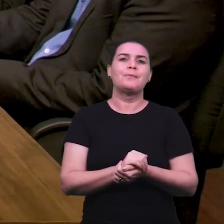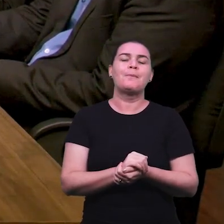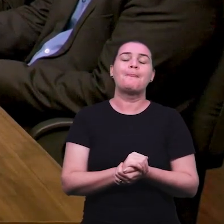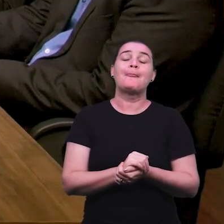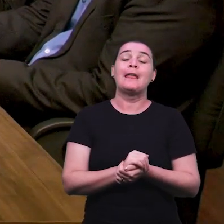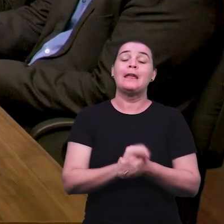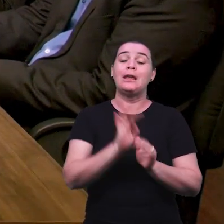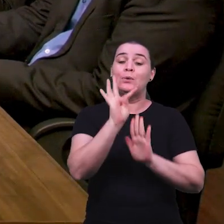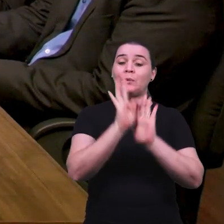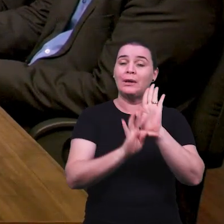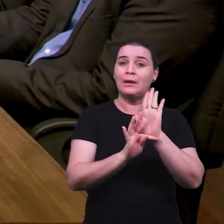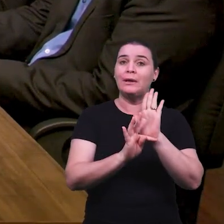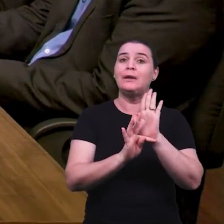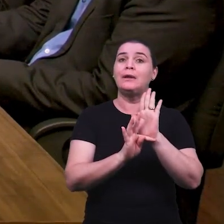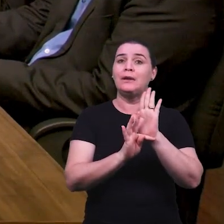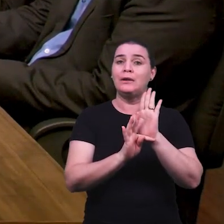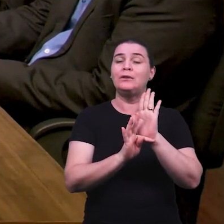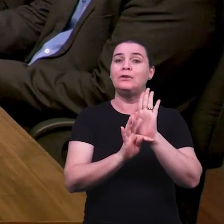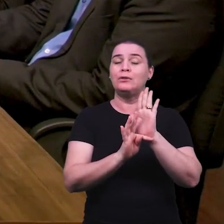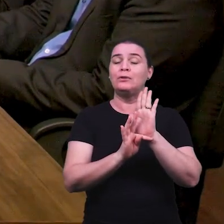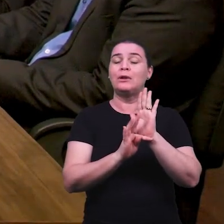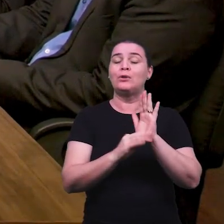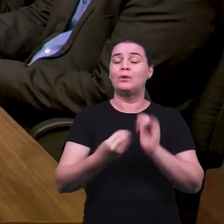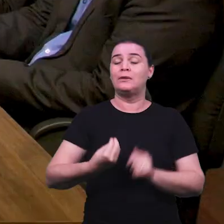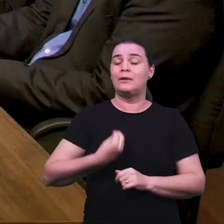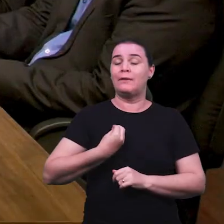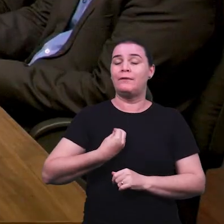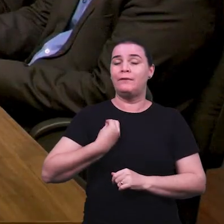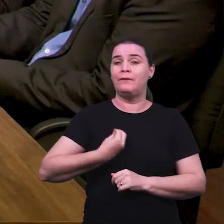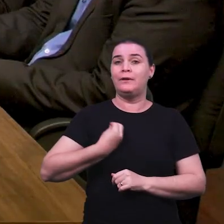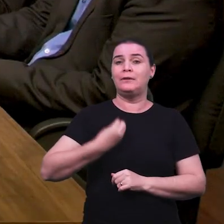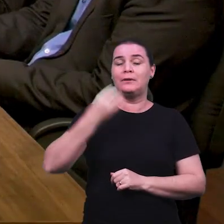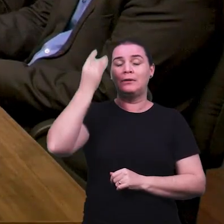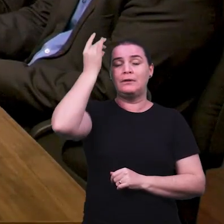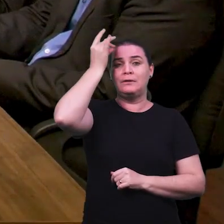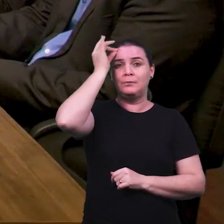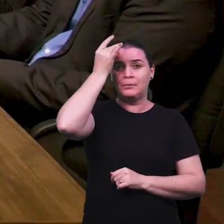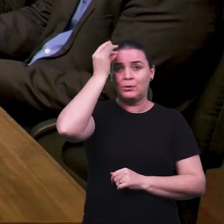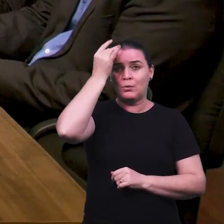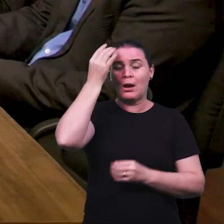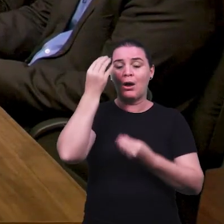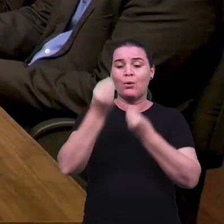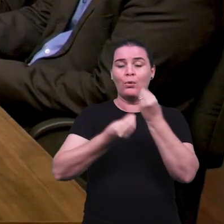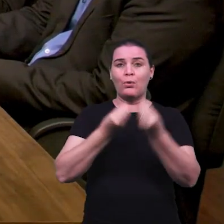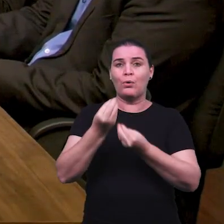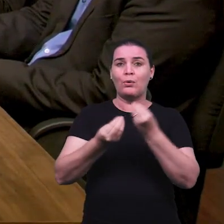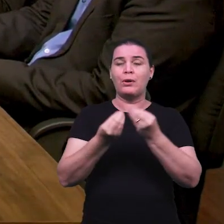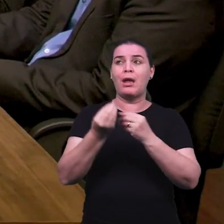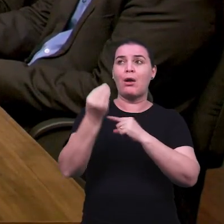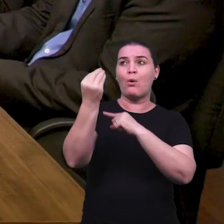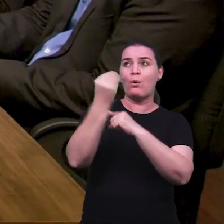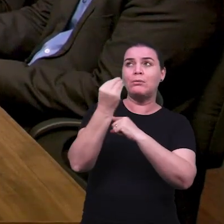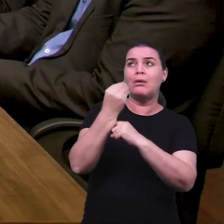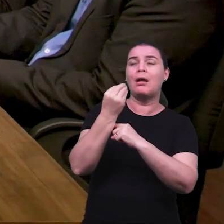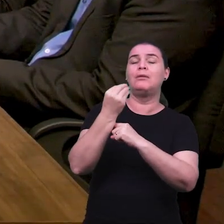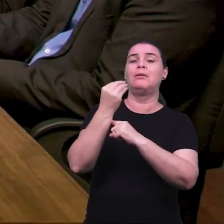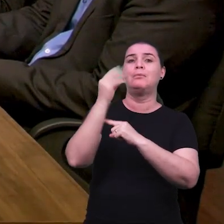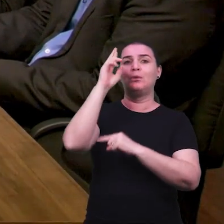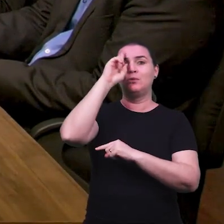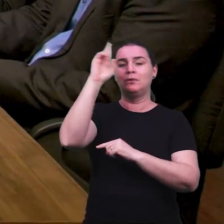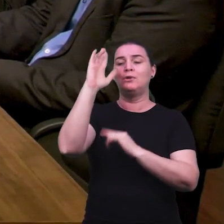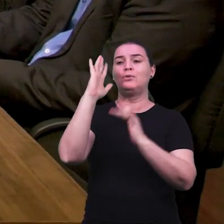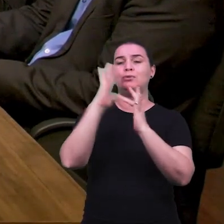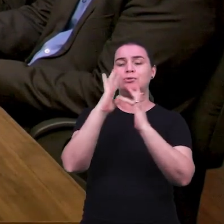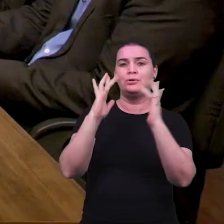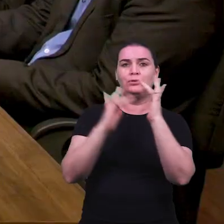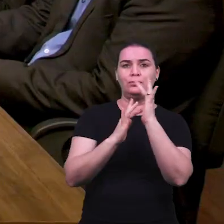falar exatamente da vida, nossa vida espiritual, da vida espiritual do servo, que é conservada pelo Senhor Jesus. E